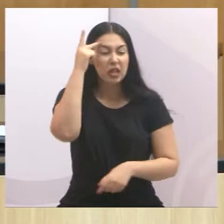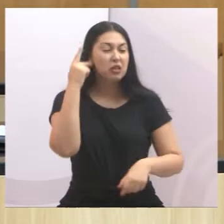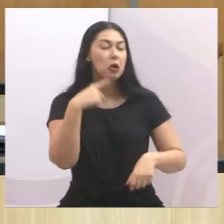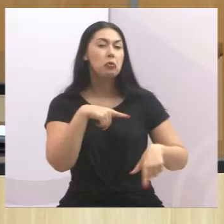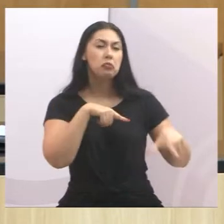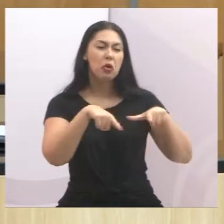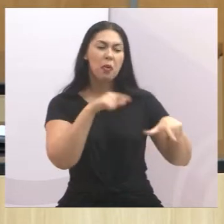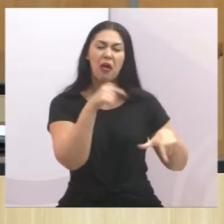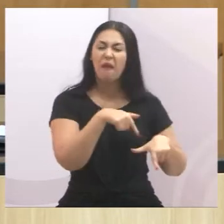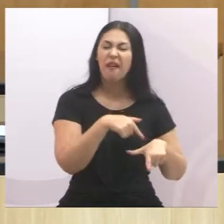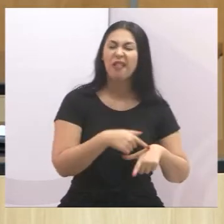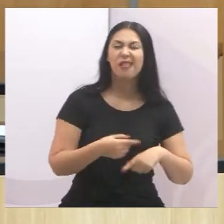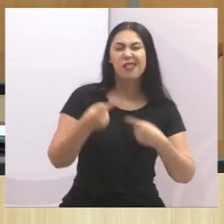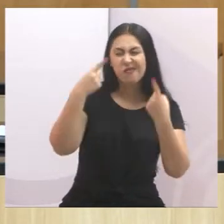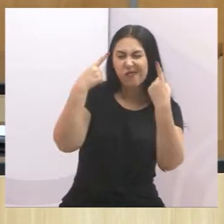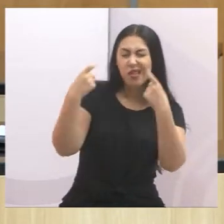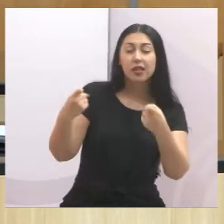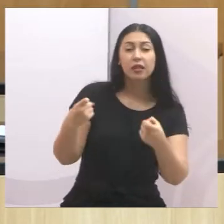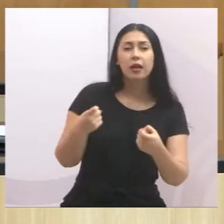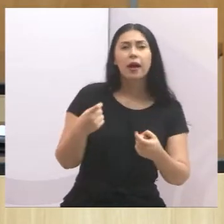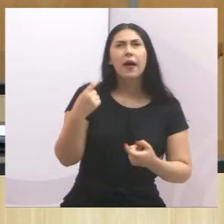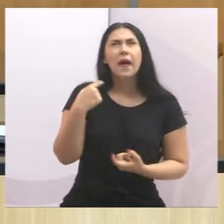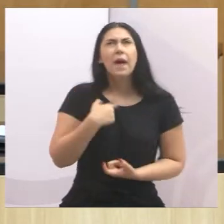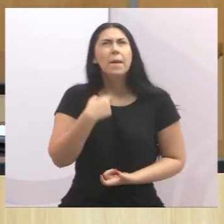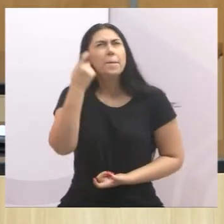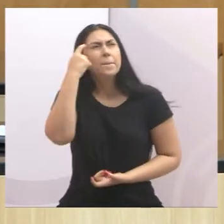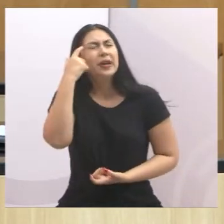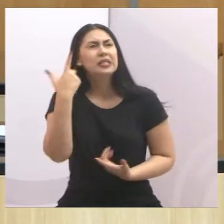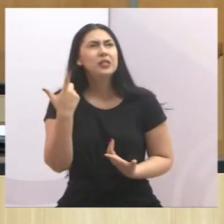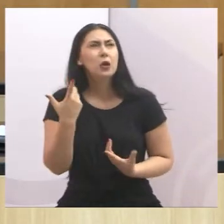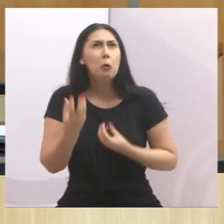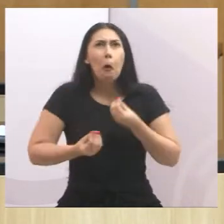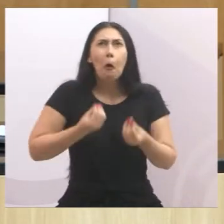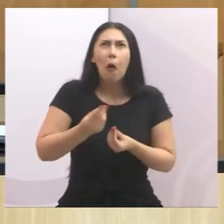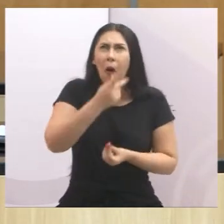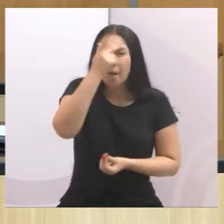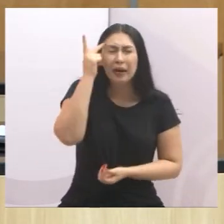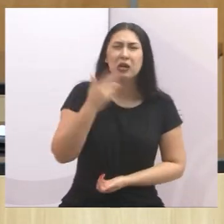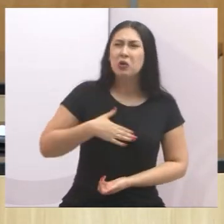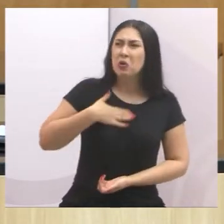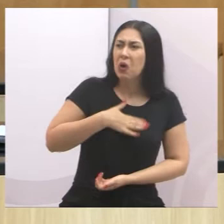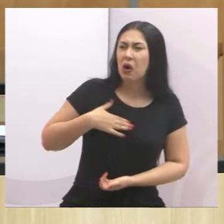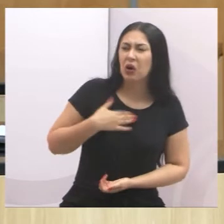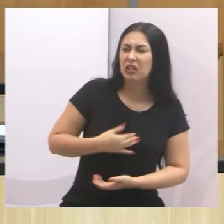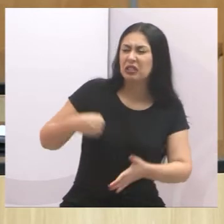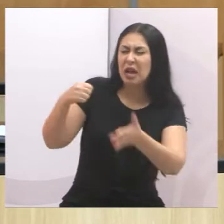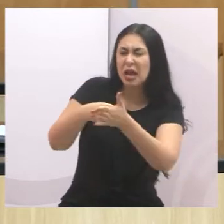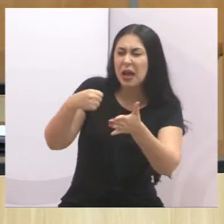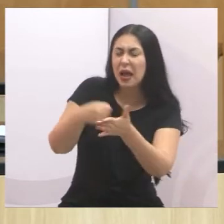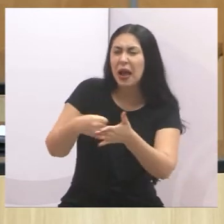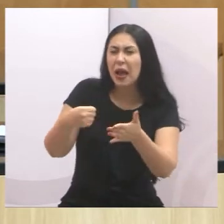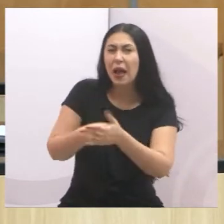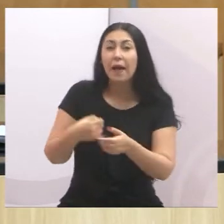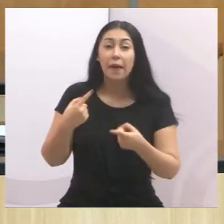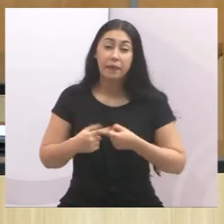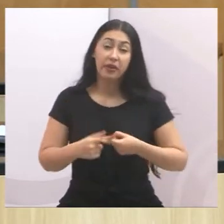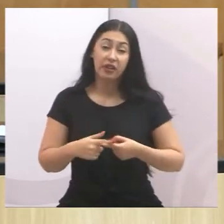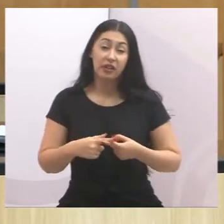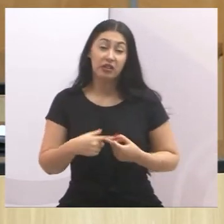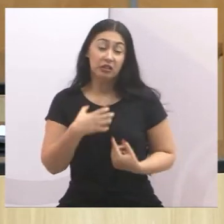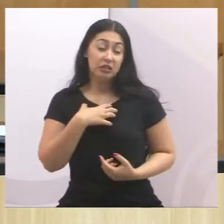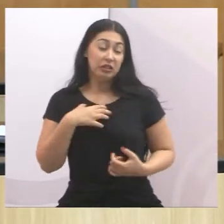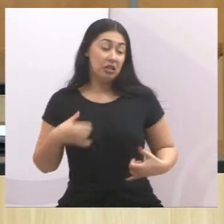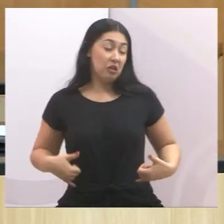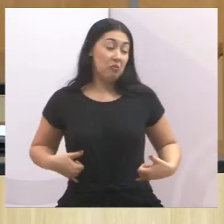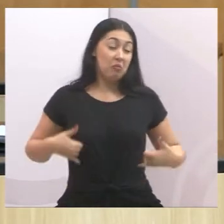pensar até que ponto vai o prazer em destruir seu semelhante pelo ser humano para atender aos anseios da burguesia da Casa